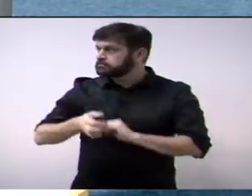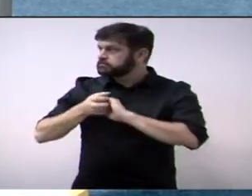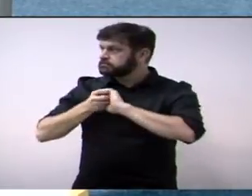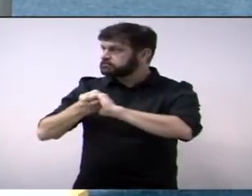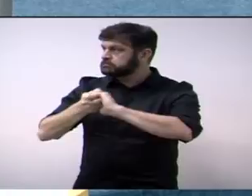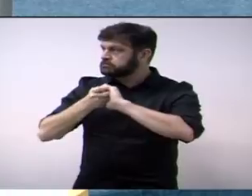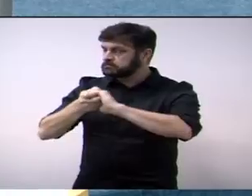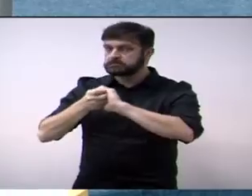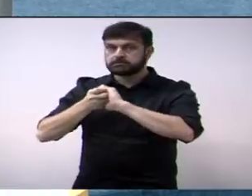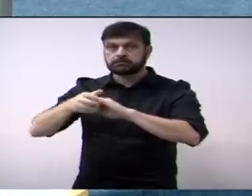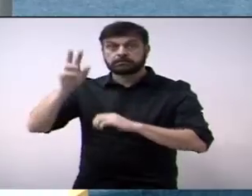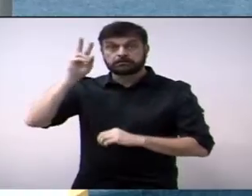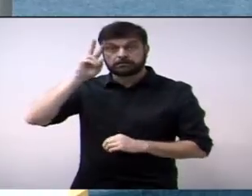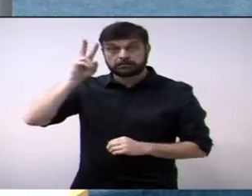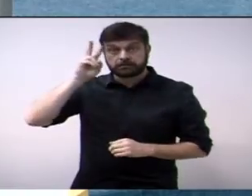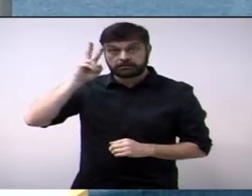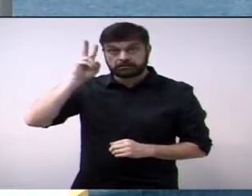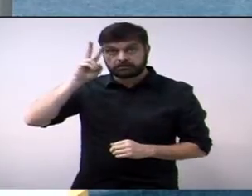parabenizando